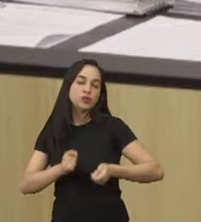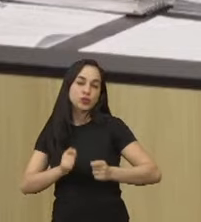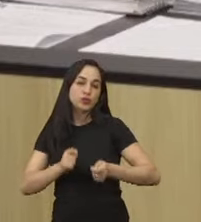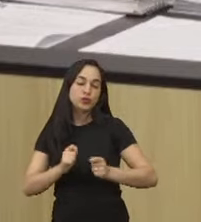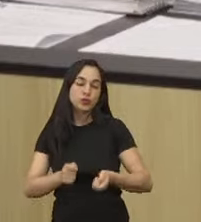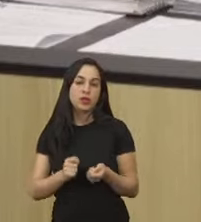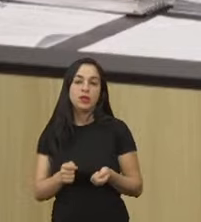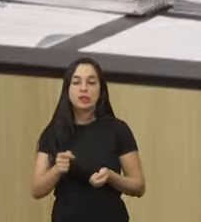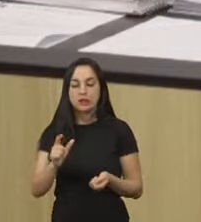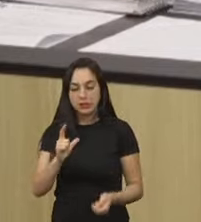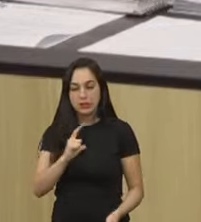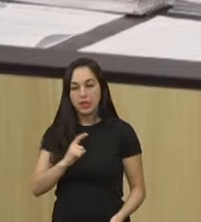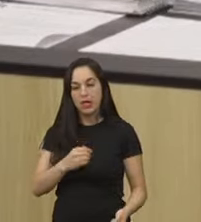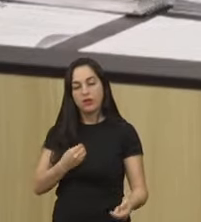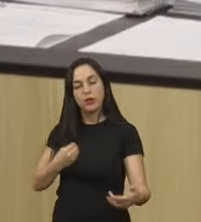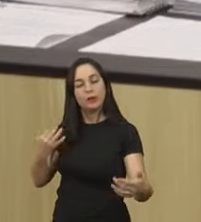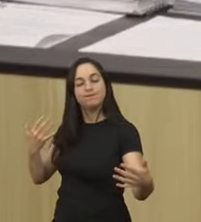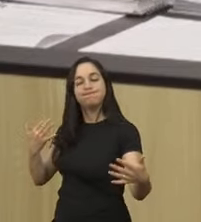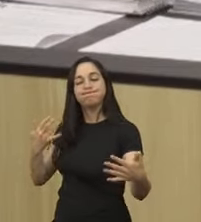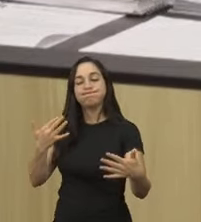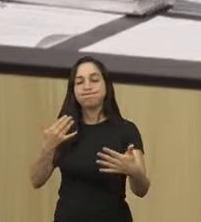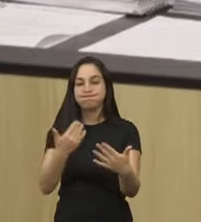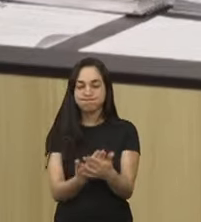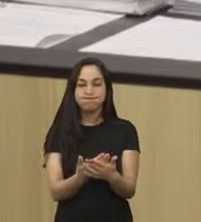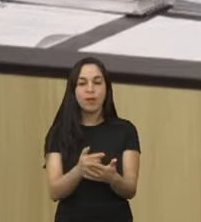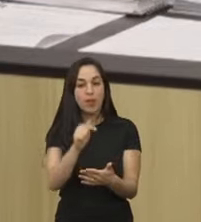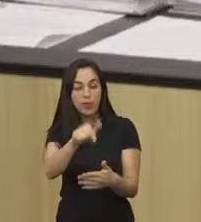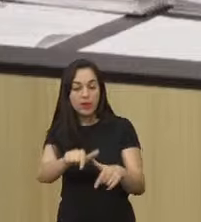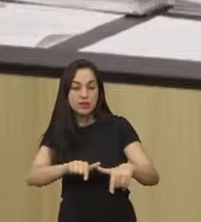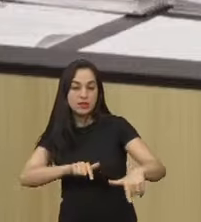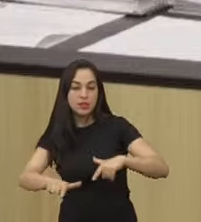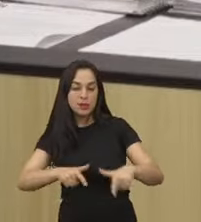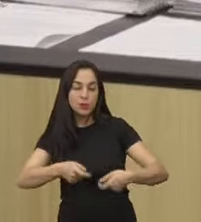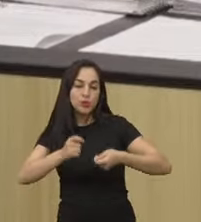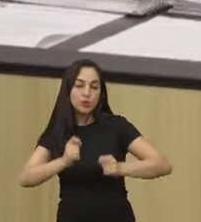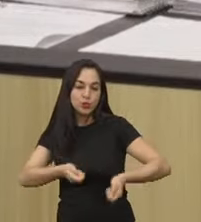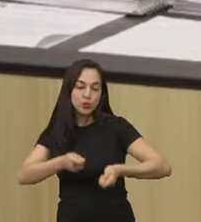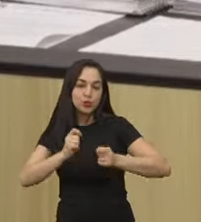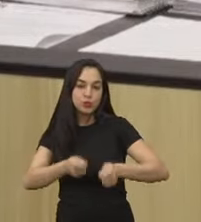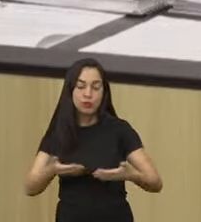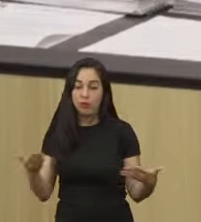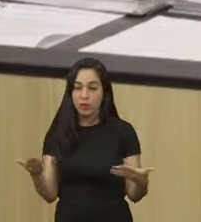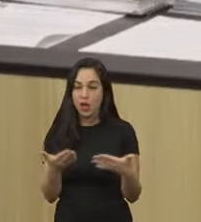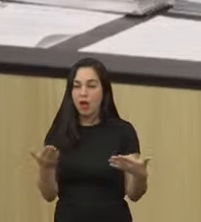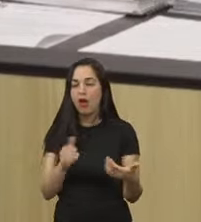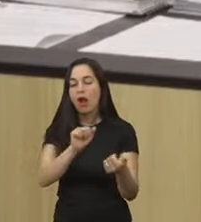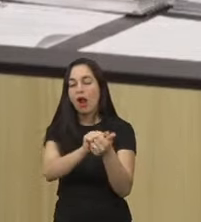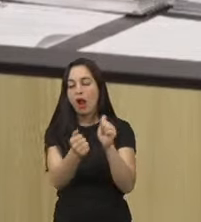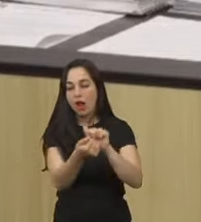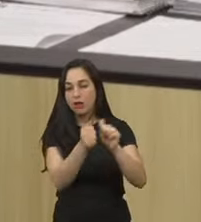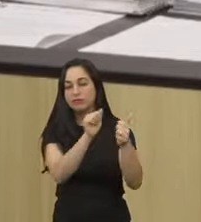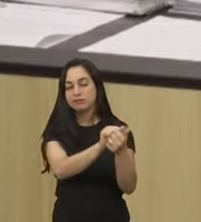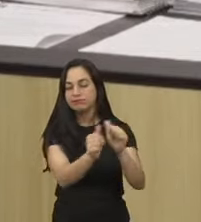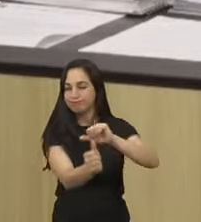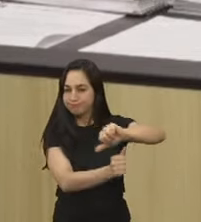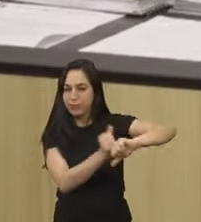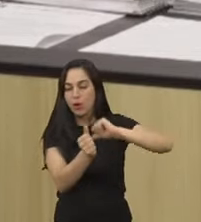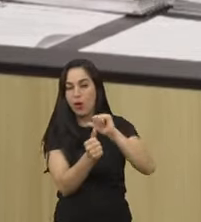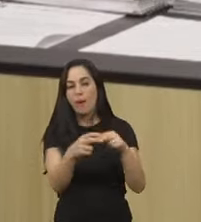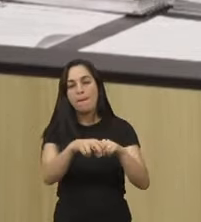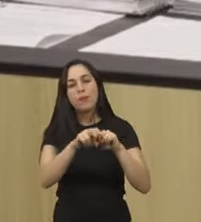levaram a sua vida e transformaram suas histórias por meio da carroça, mas que agora é hora da mudança. Então, para isso, esse projeto é